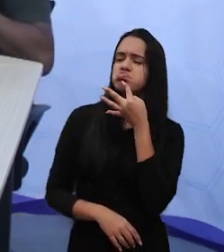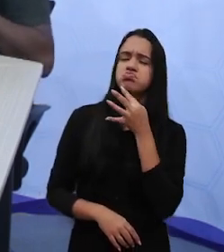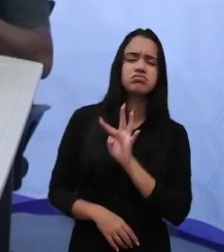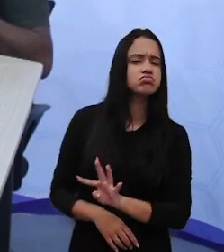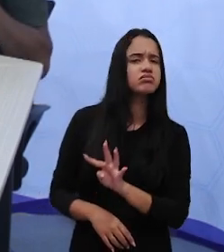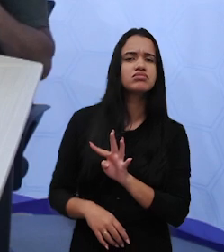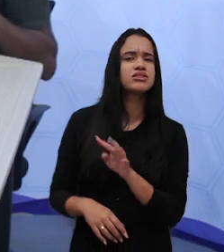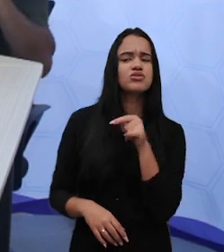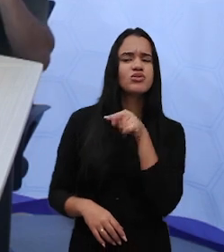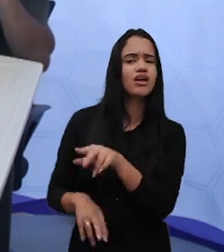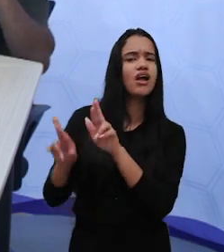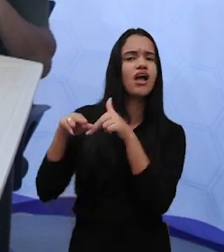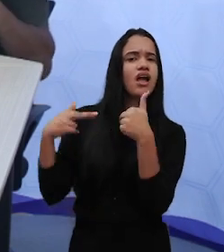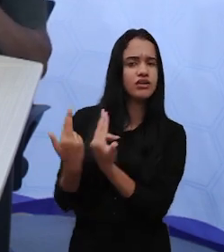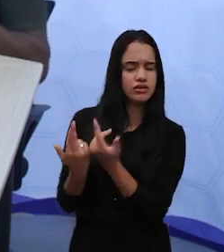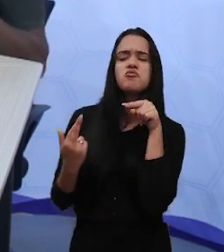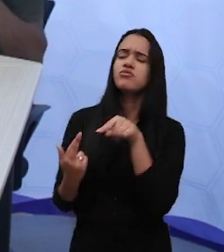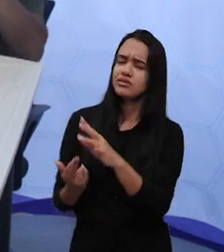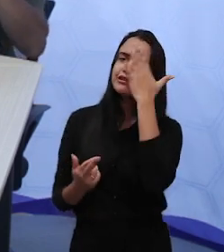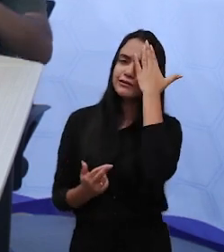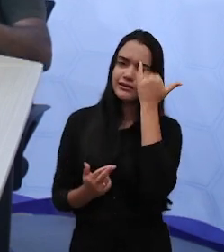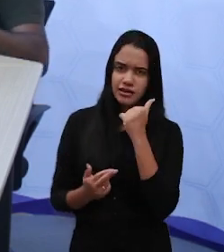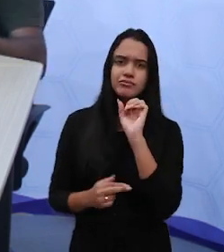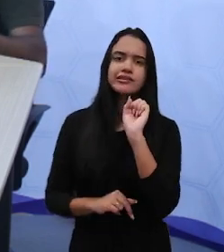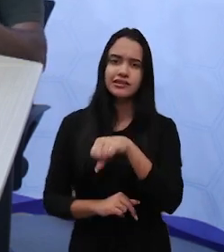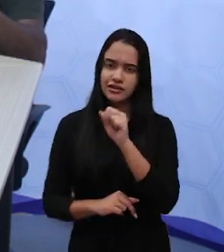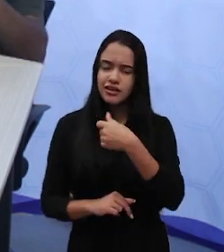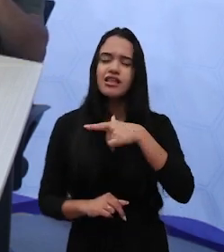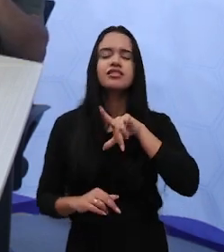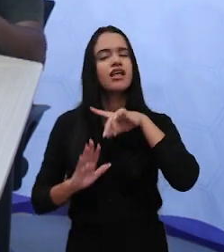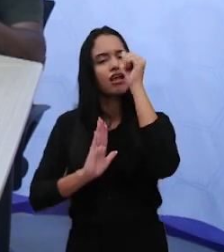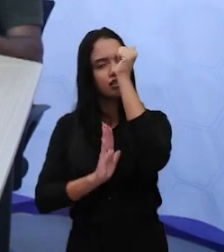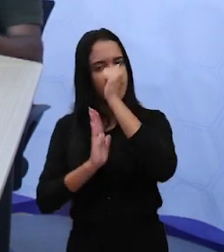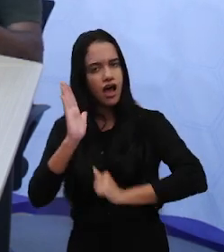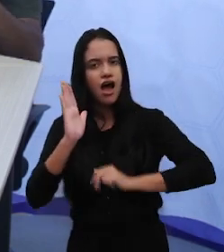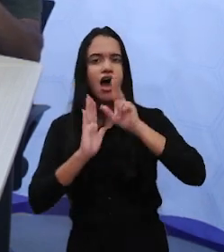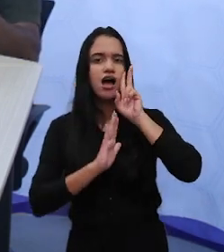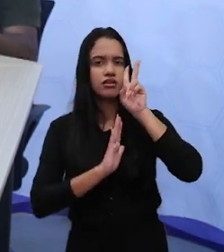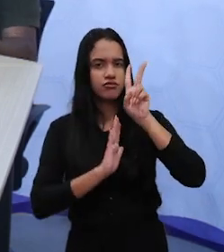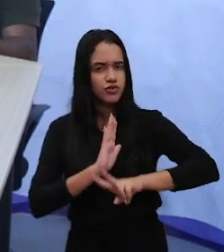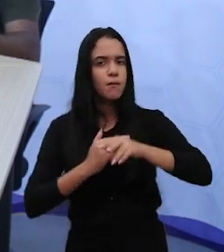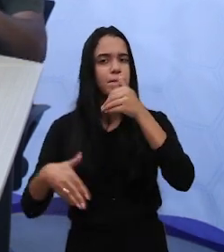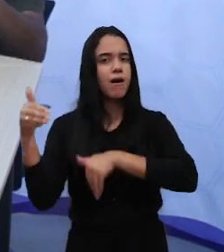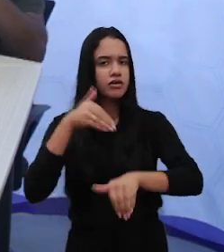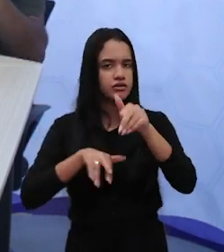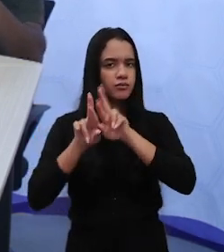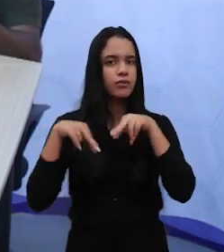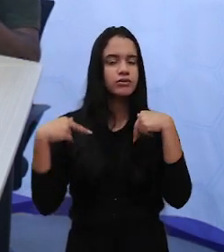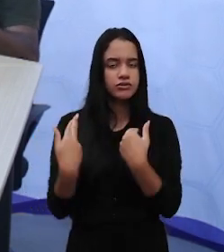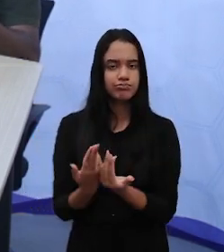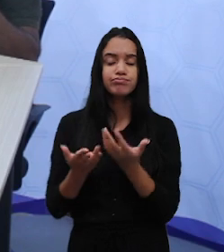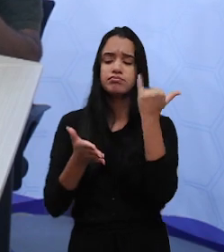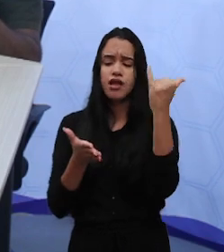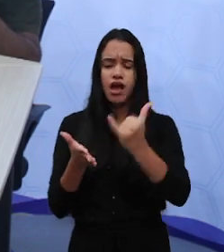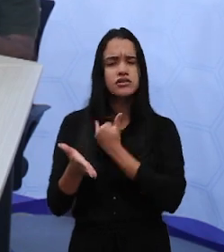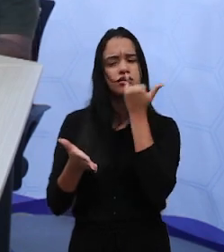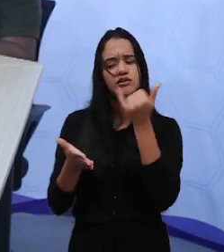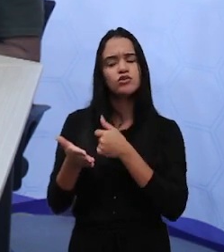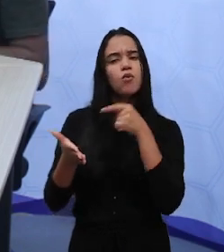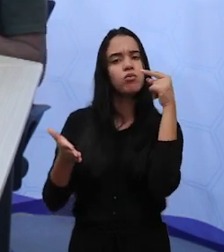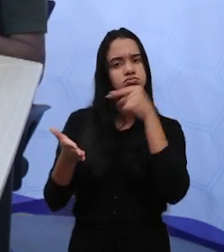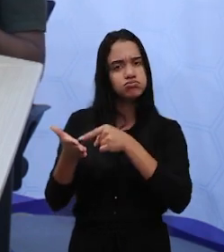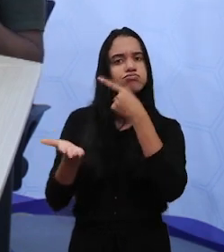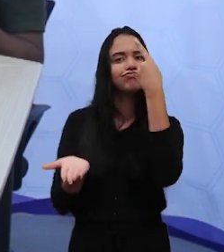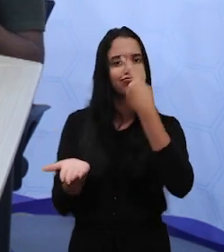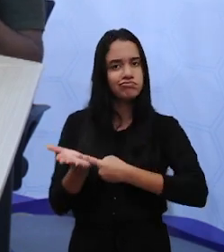foi acordado ali. Não, você conhece sim, está na ata, você viu a ata, participou da reunião e você assinou confirmando aquilo que